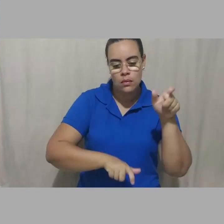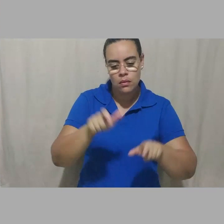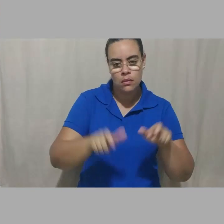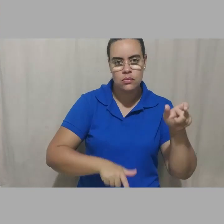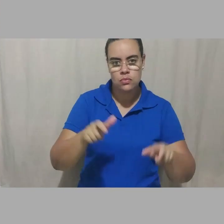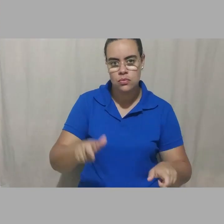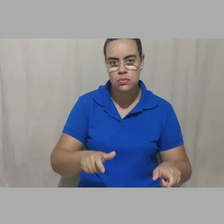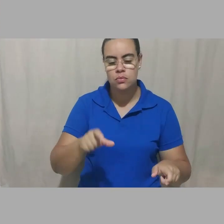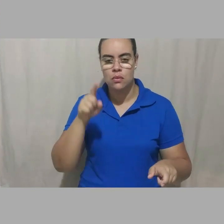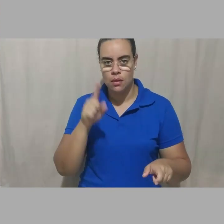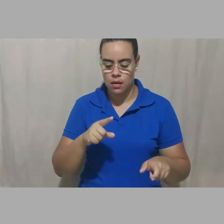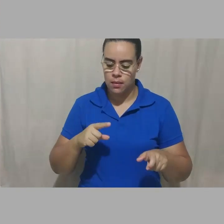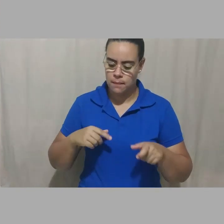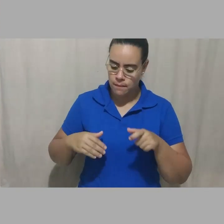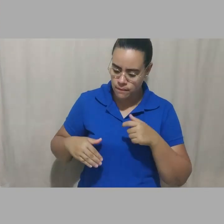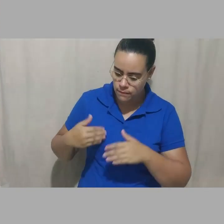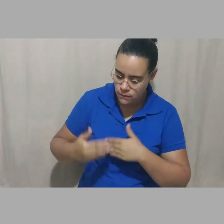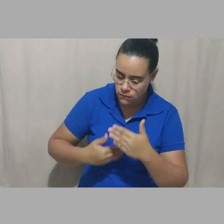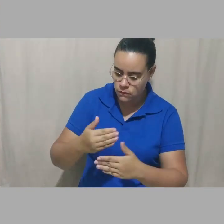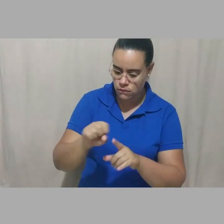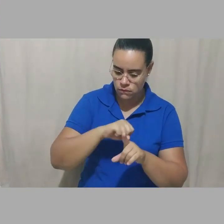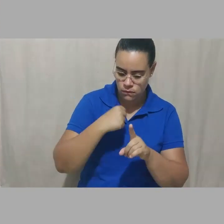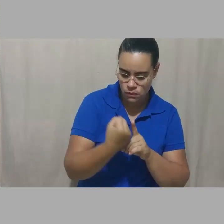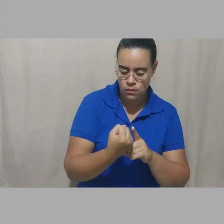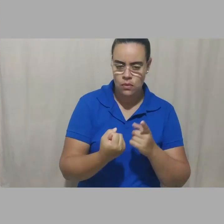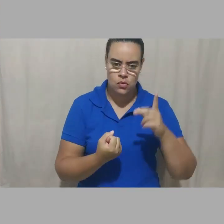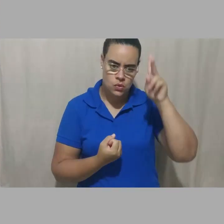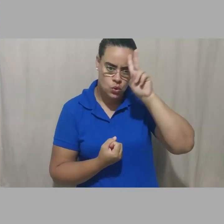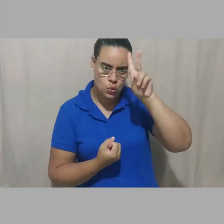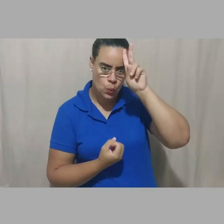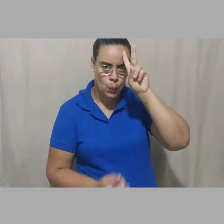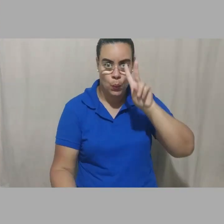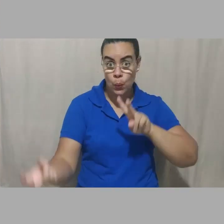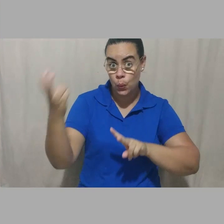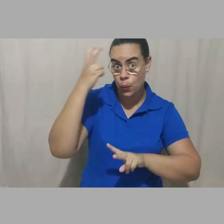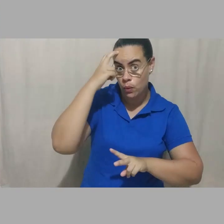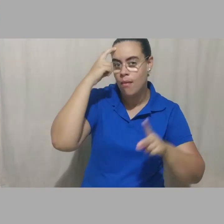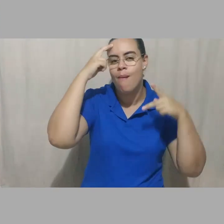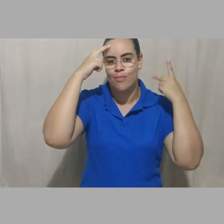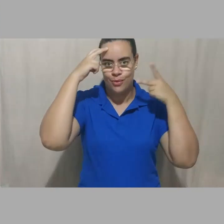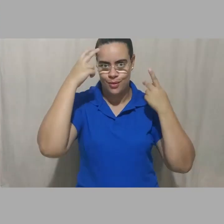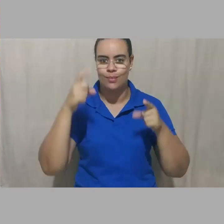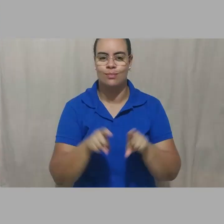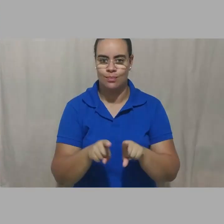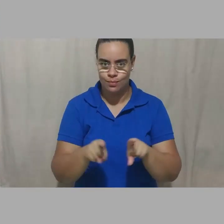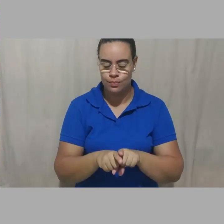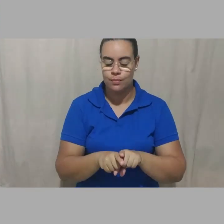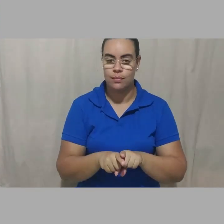dos sujeitos como processos sociais, históricos, culturais e